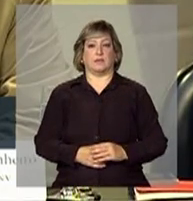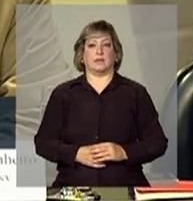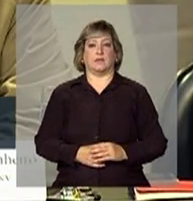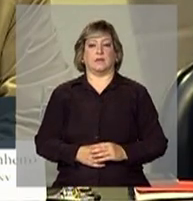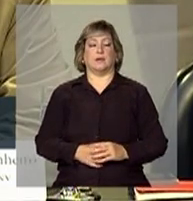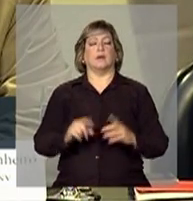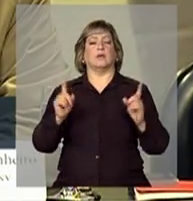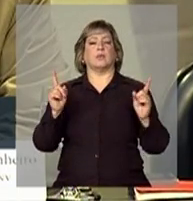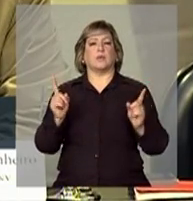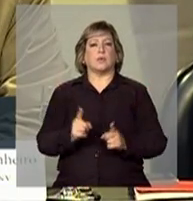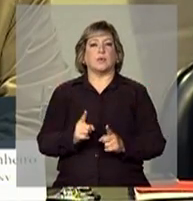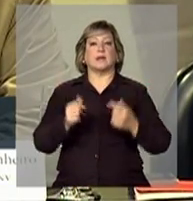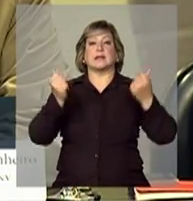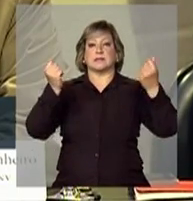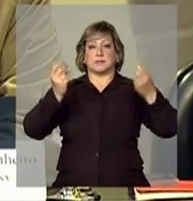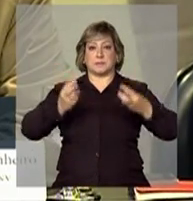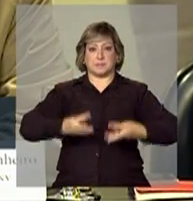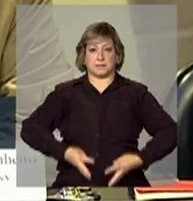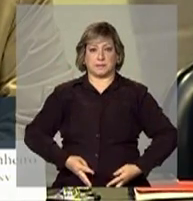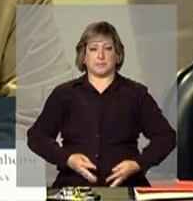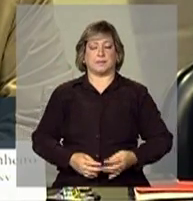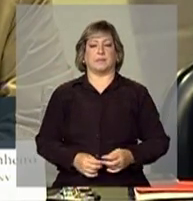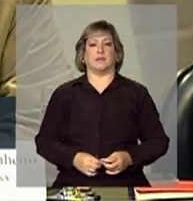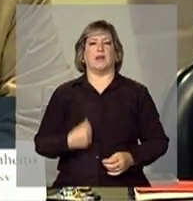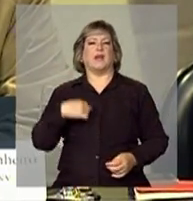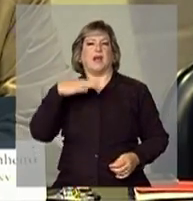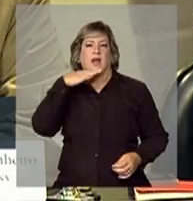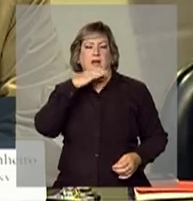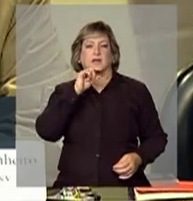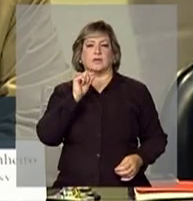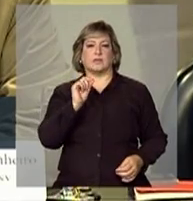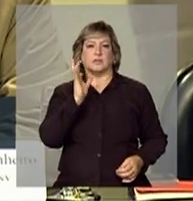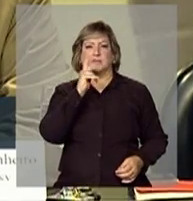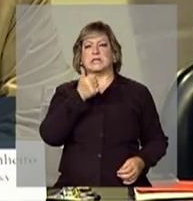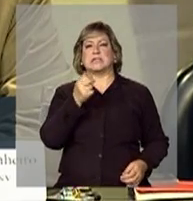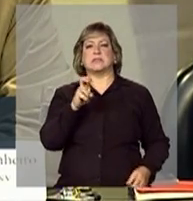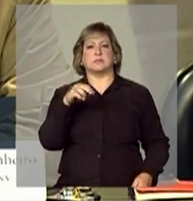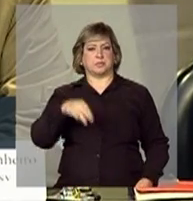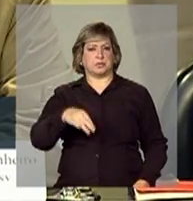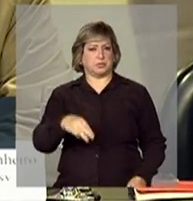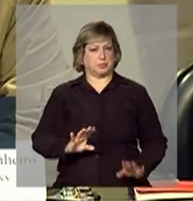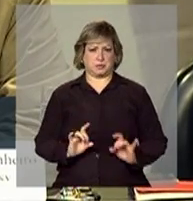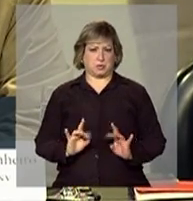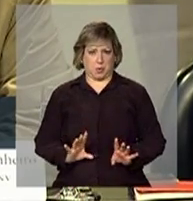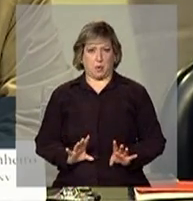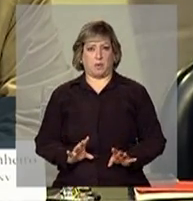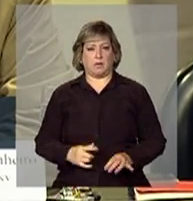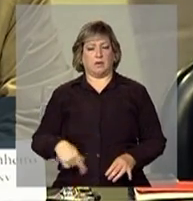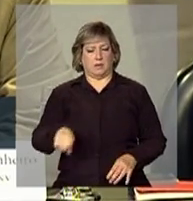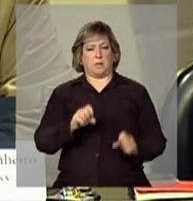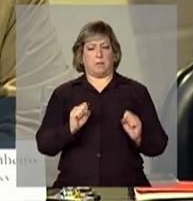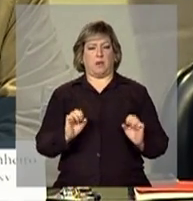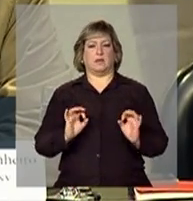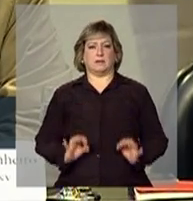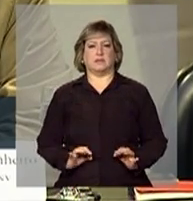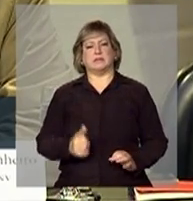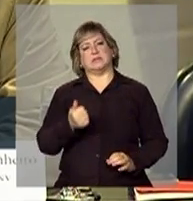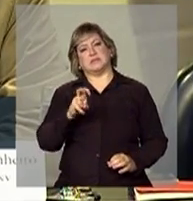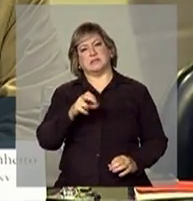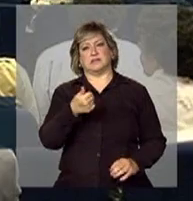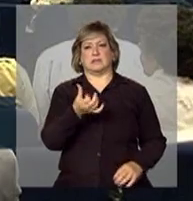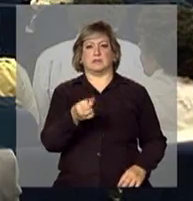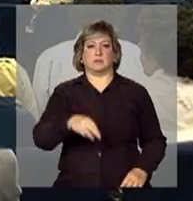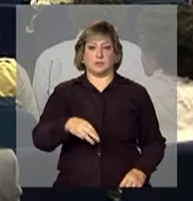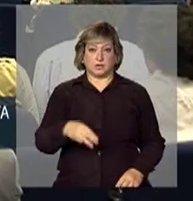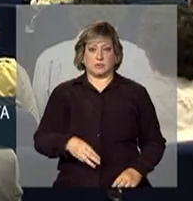curta exposição, que eu acho que só vai durar 15 minutos, podem ficar certo disso, 15, 16